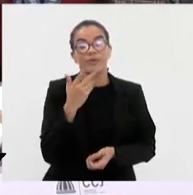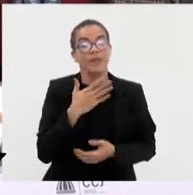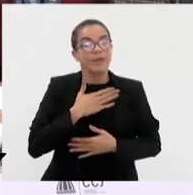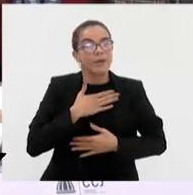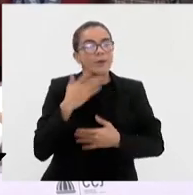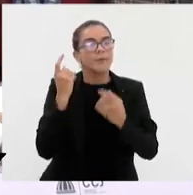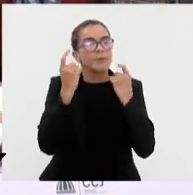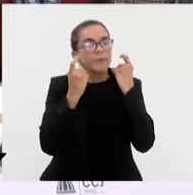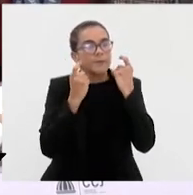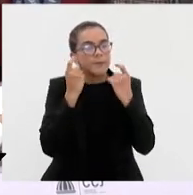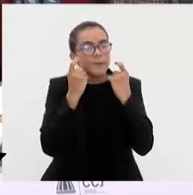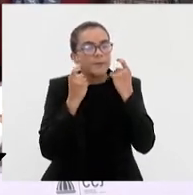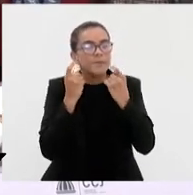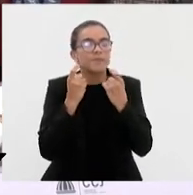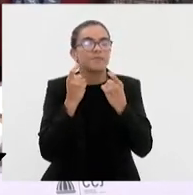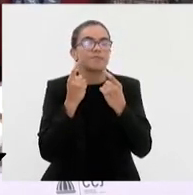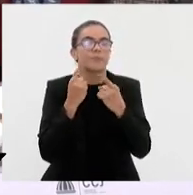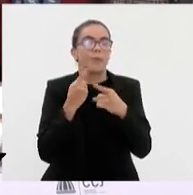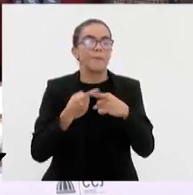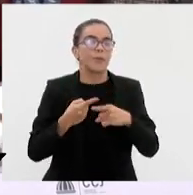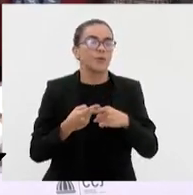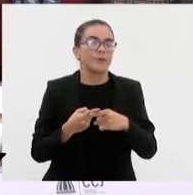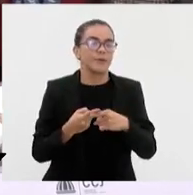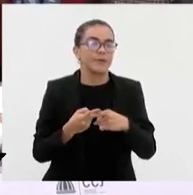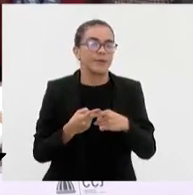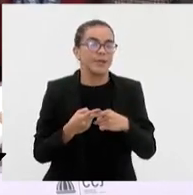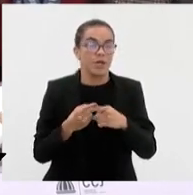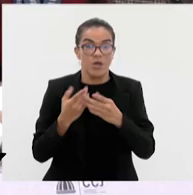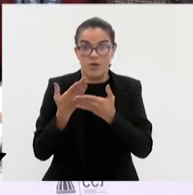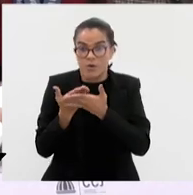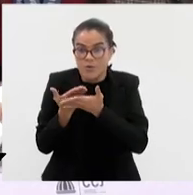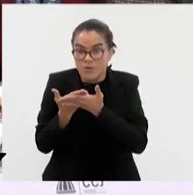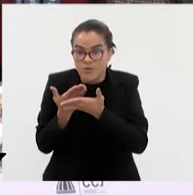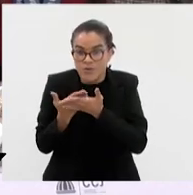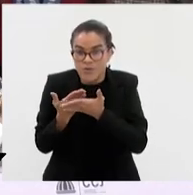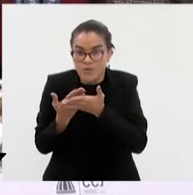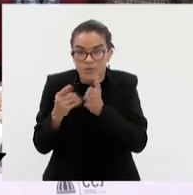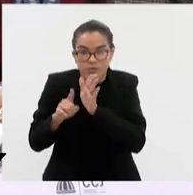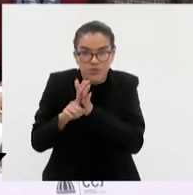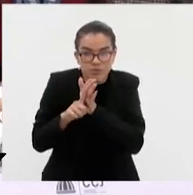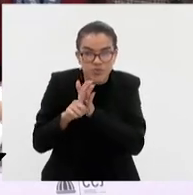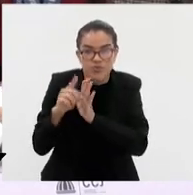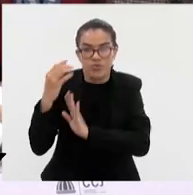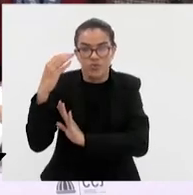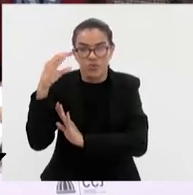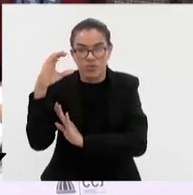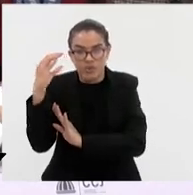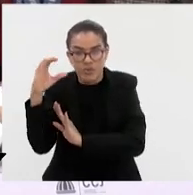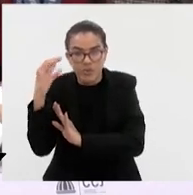preocupação é que, enquanto os estudos científicos estão acontecendo,